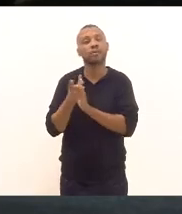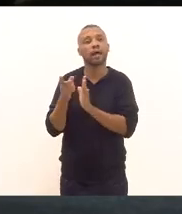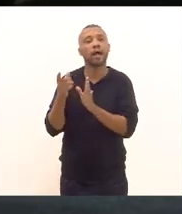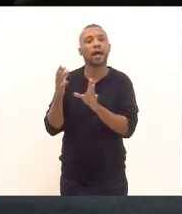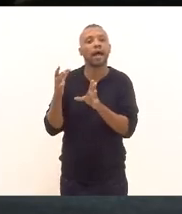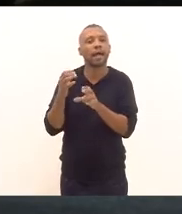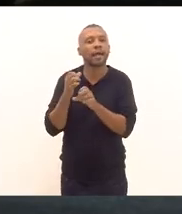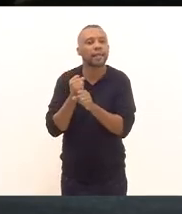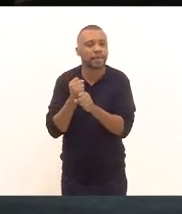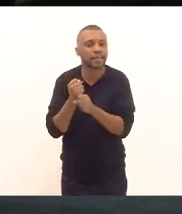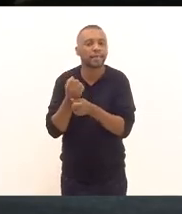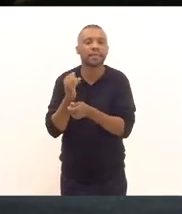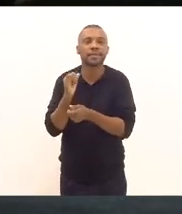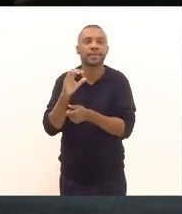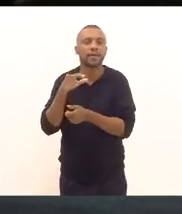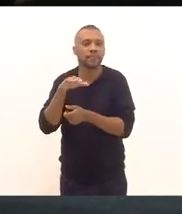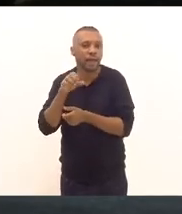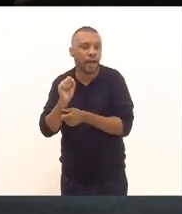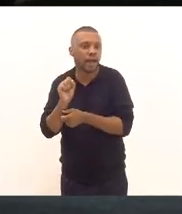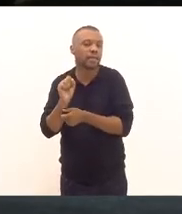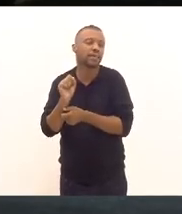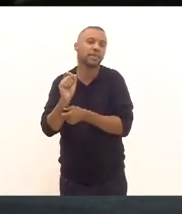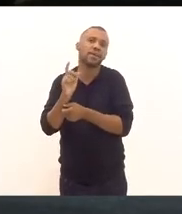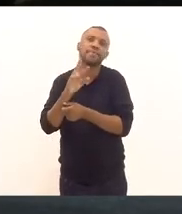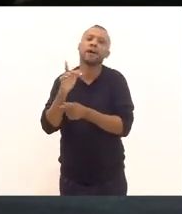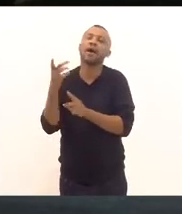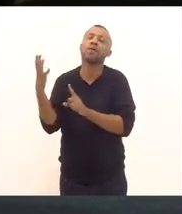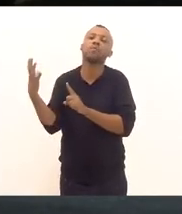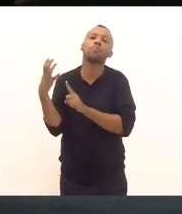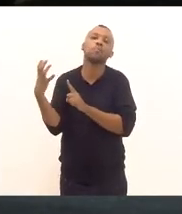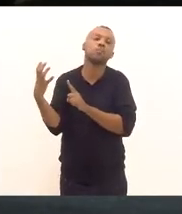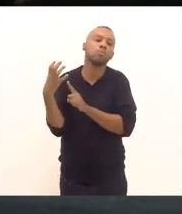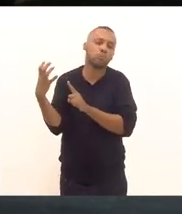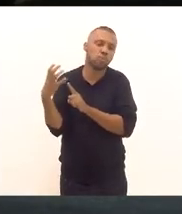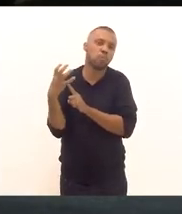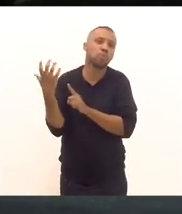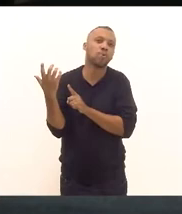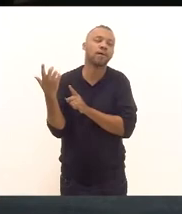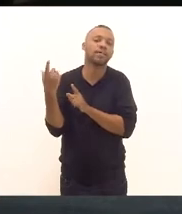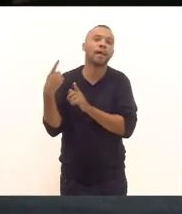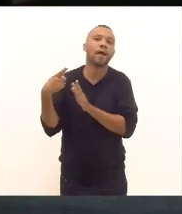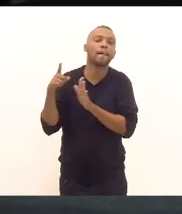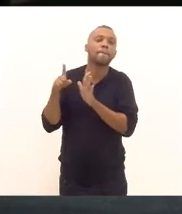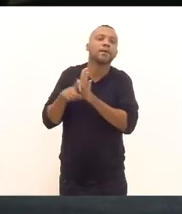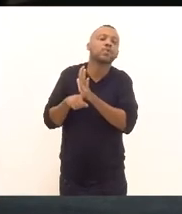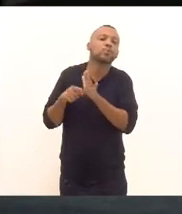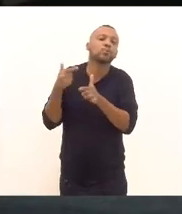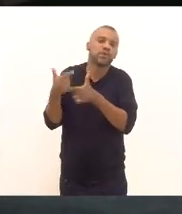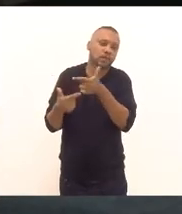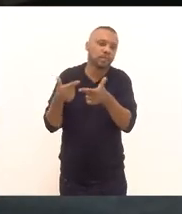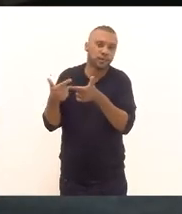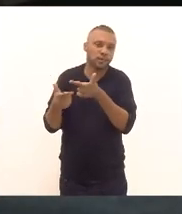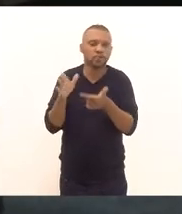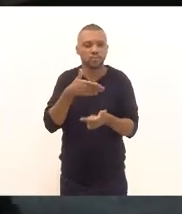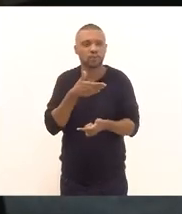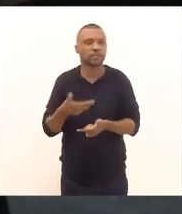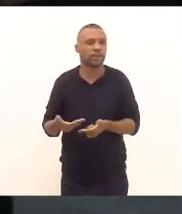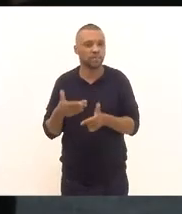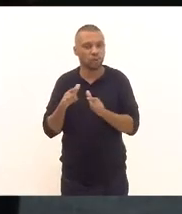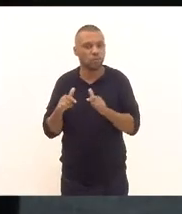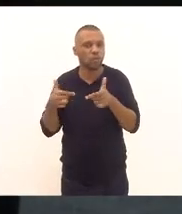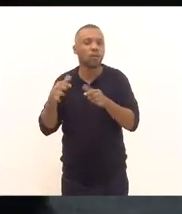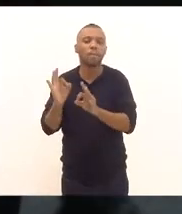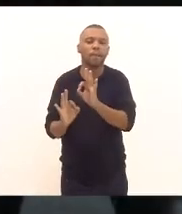receitas de cms vão repercutir diretamente na prestação do serviço de serviço que o Estado faz